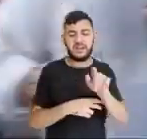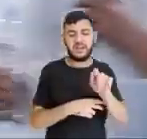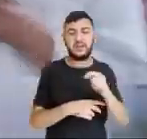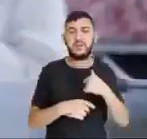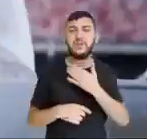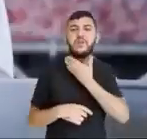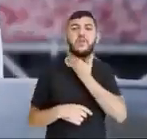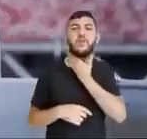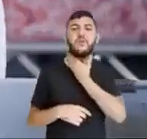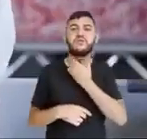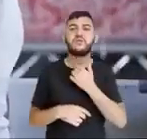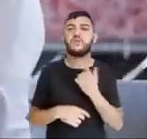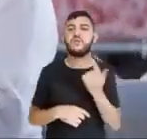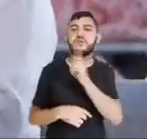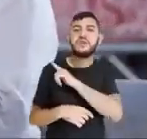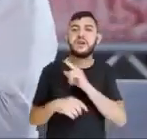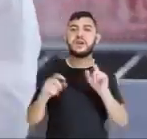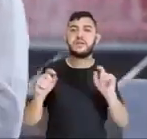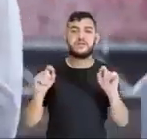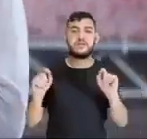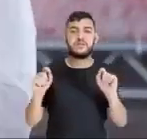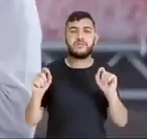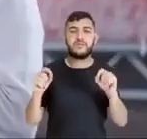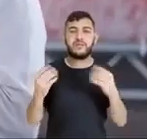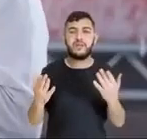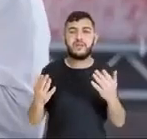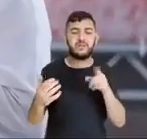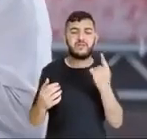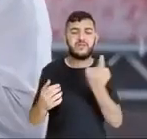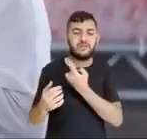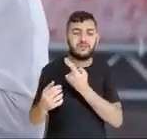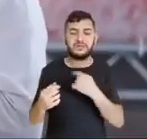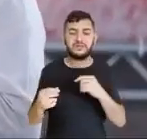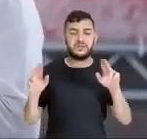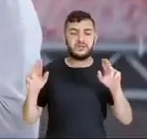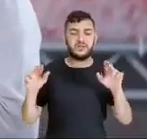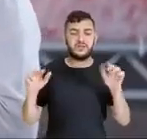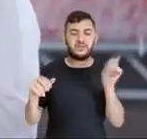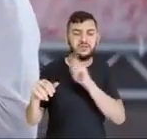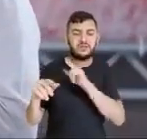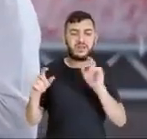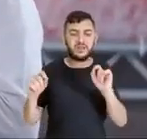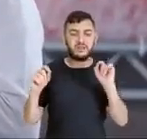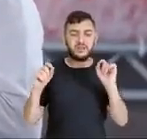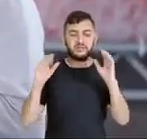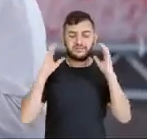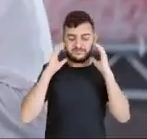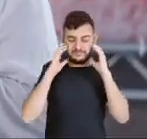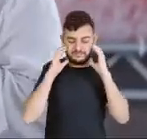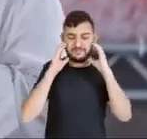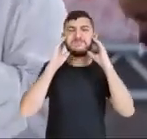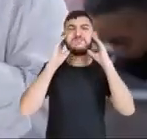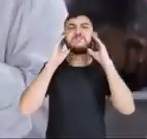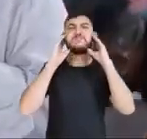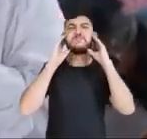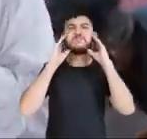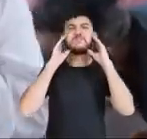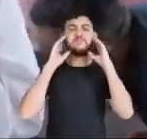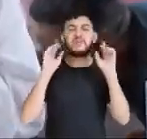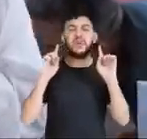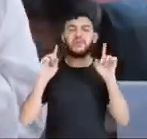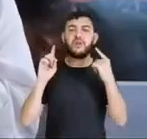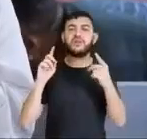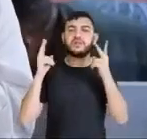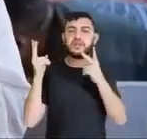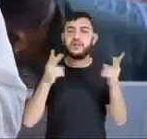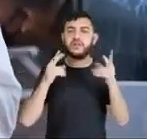nunca mais a gente levanta o pescoço. E vocês aprenderam a andar de cabeça erguida.